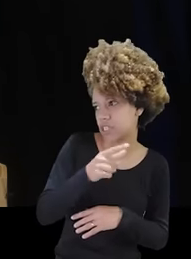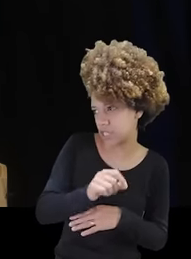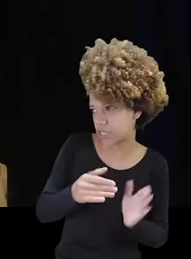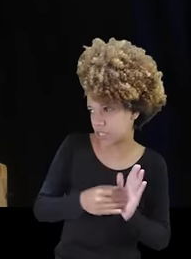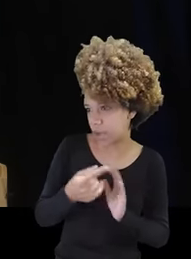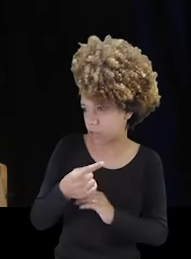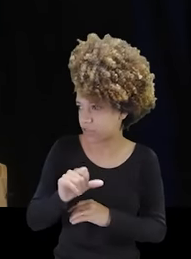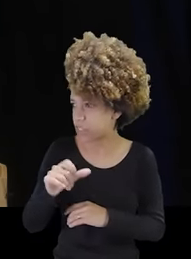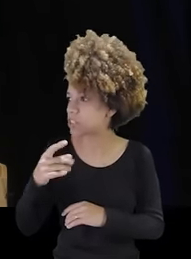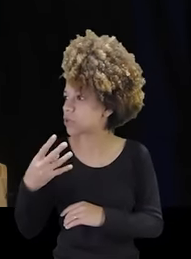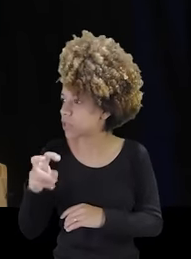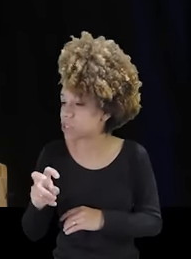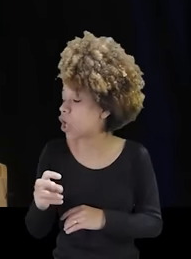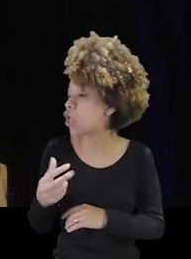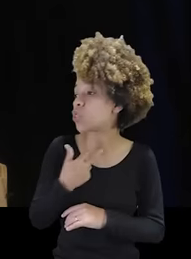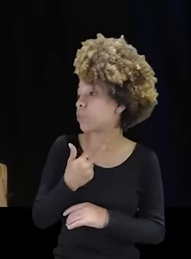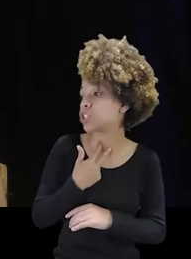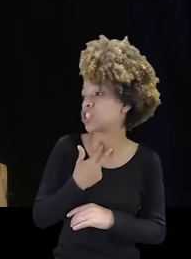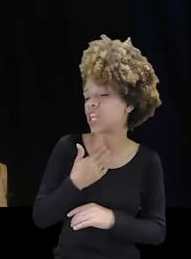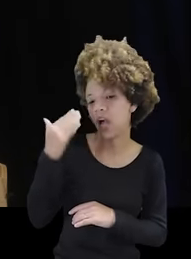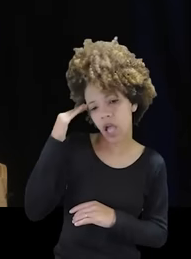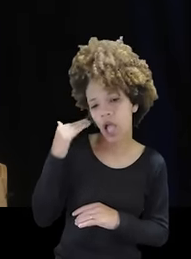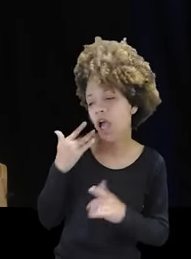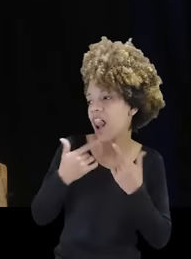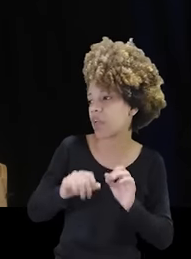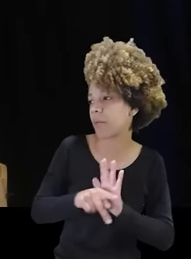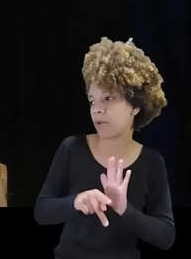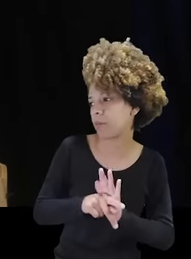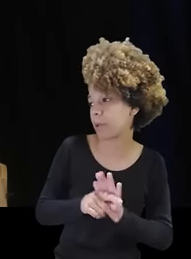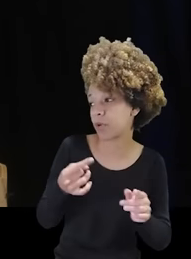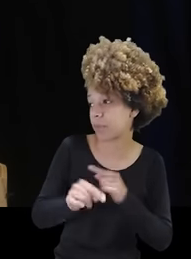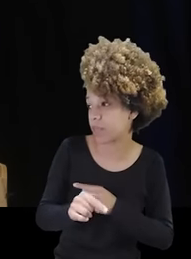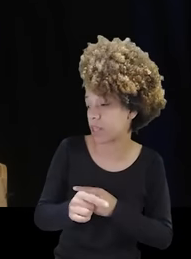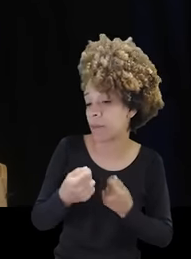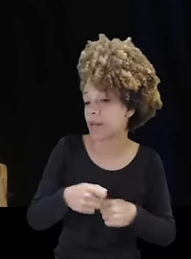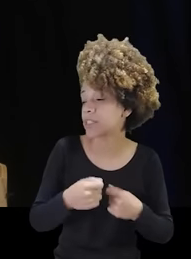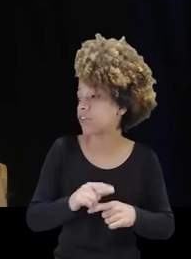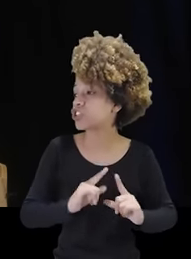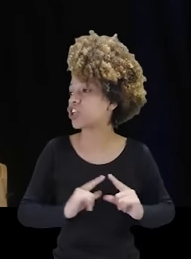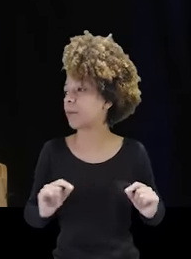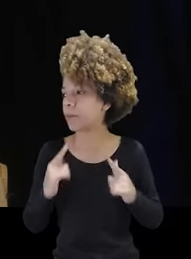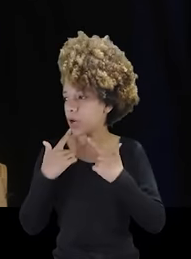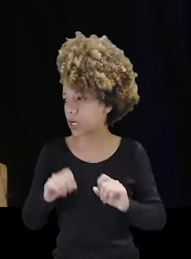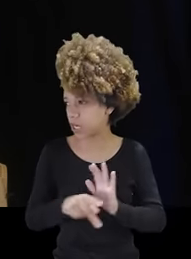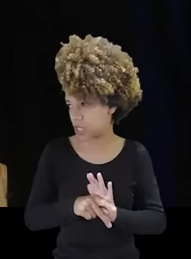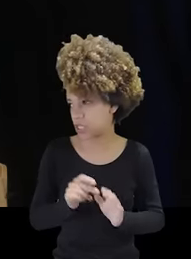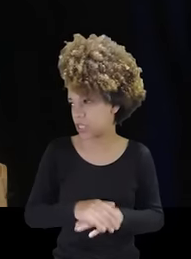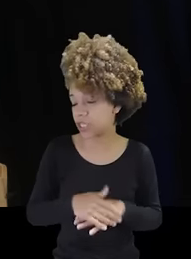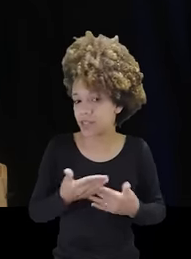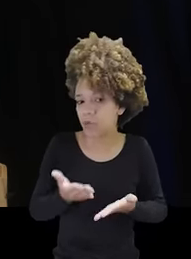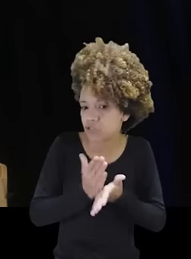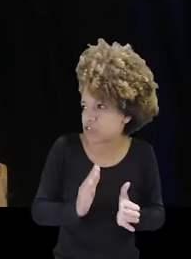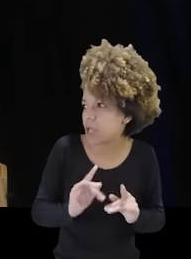eles não os coreanos não podiam falar coreano eles tinham falado japonês então foi assim foram muitos anos para a cultura coreana poder ter